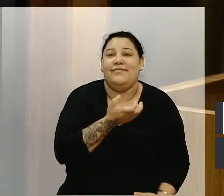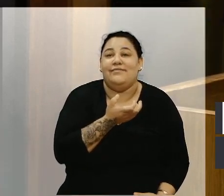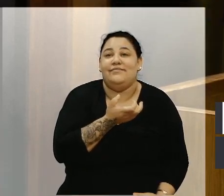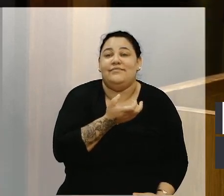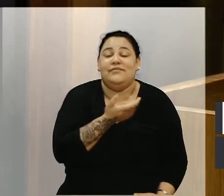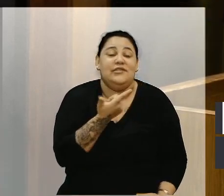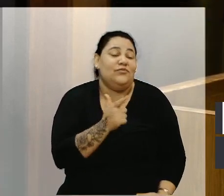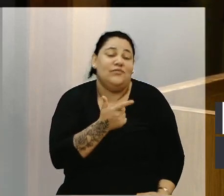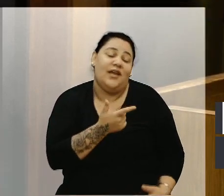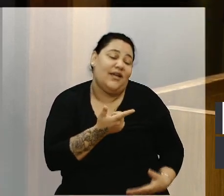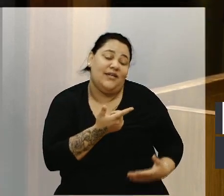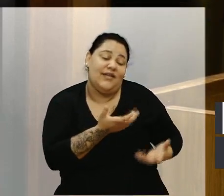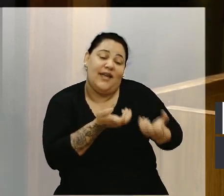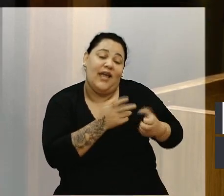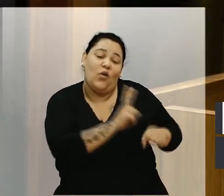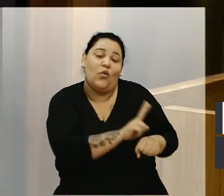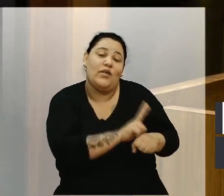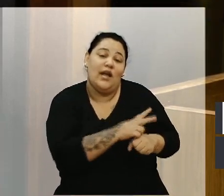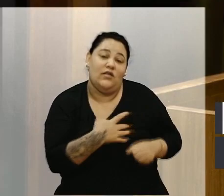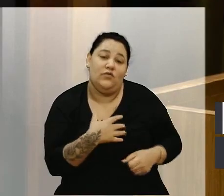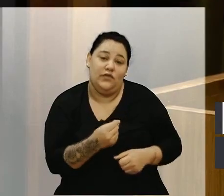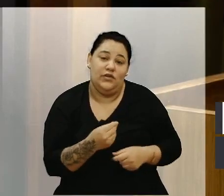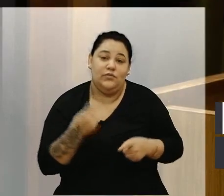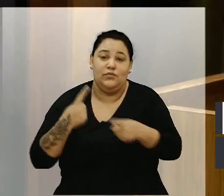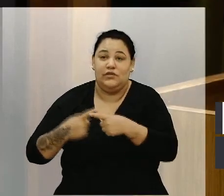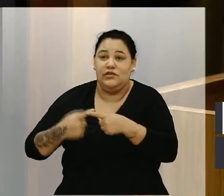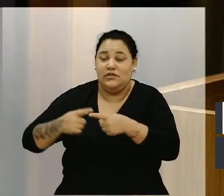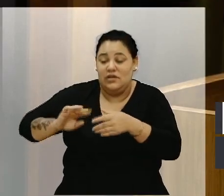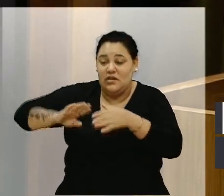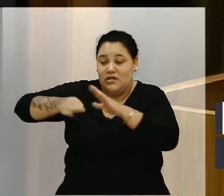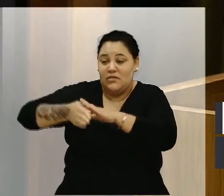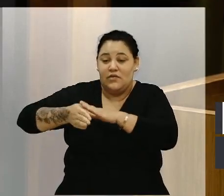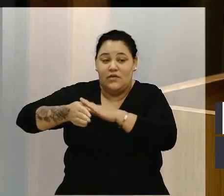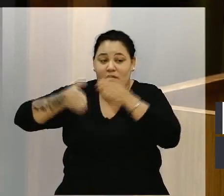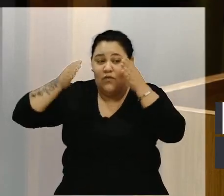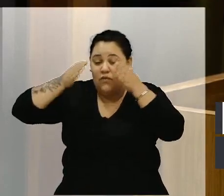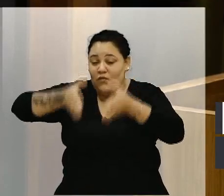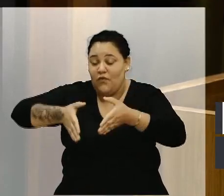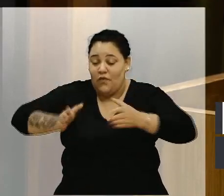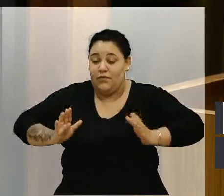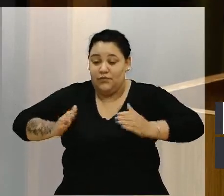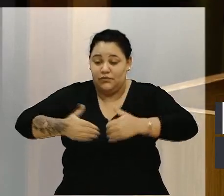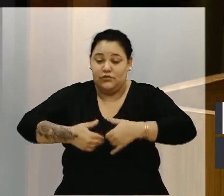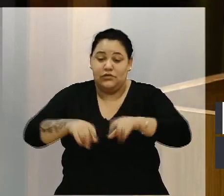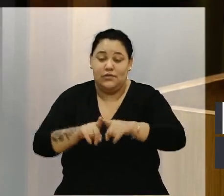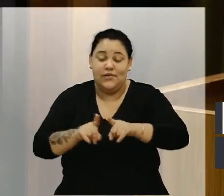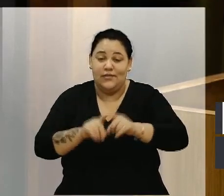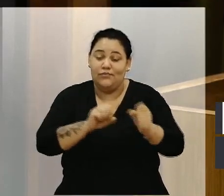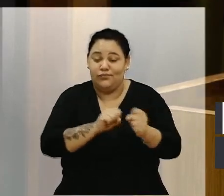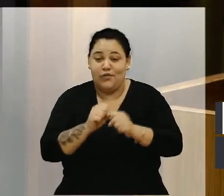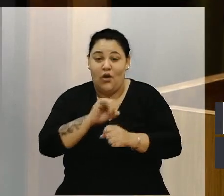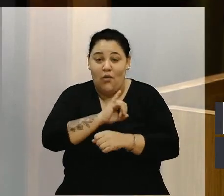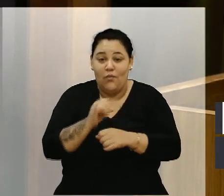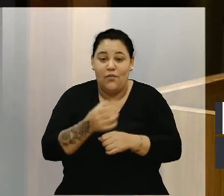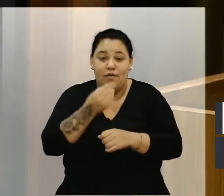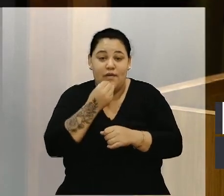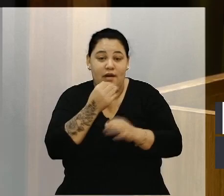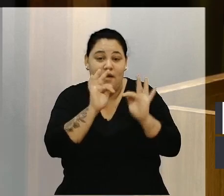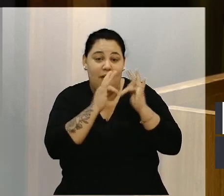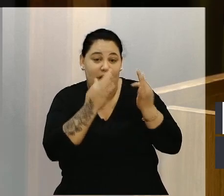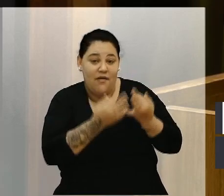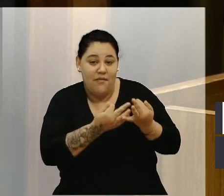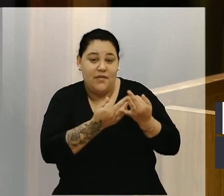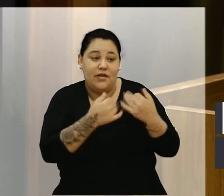deixar o filho, então a sessão adaptada, o foco é para a comunidade autista, mas ela também possibilita que os familiares ou